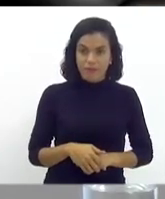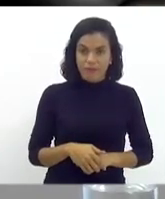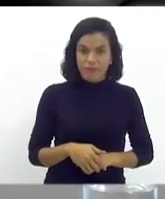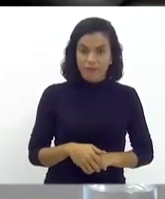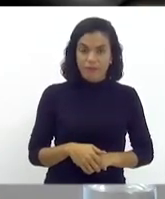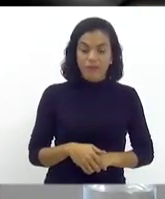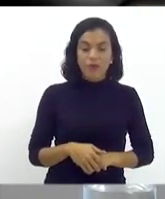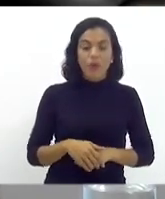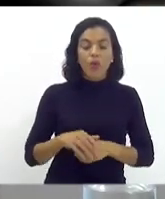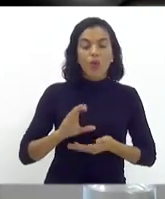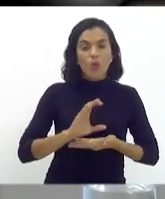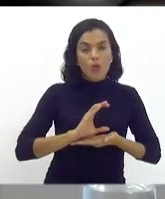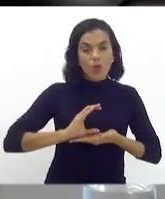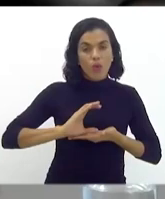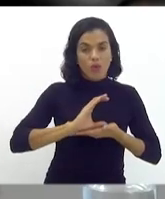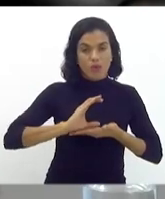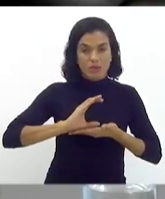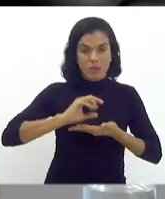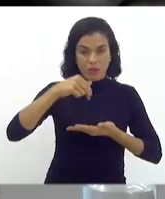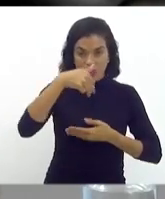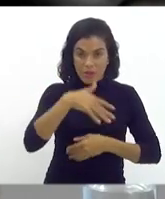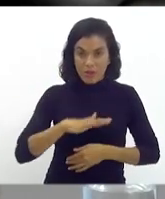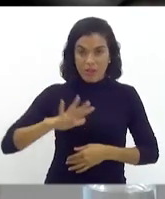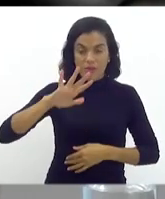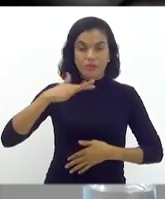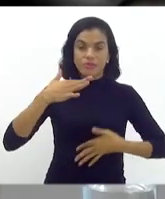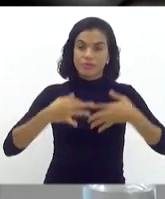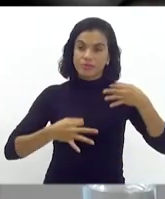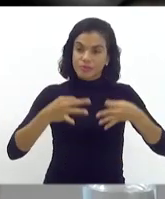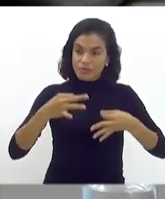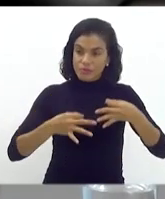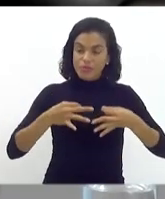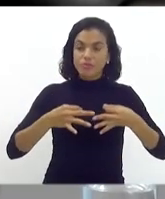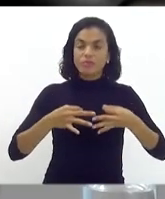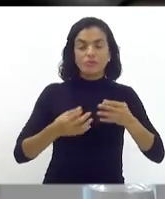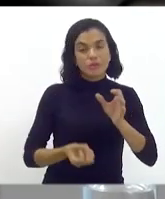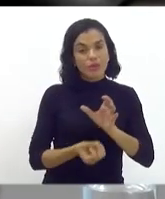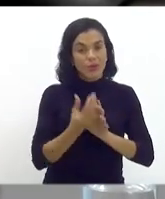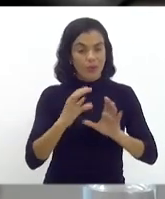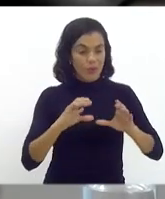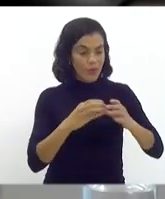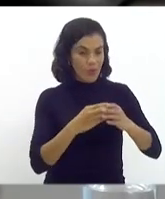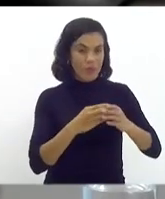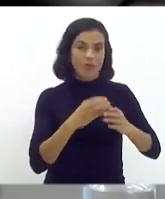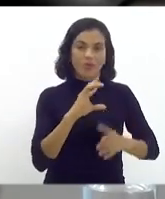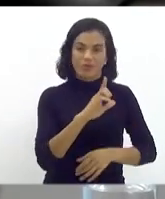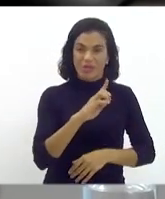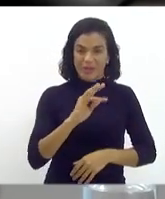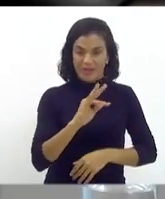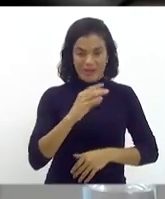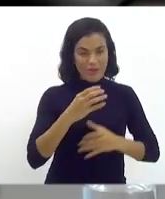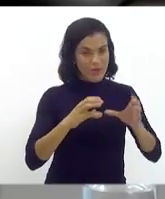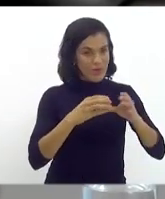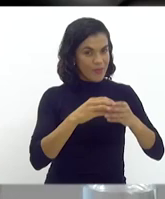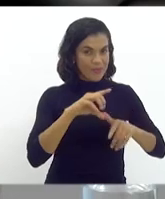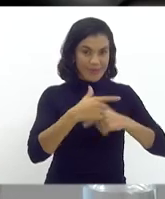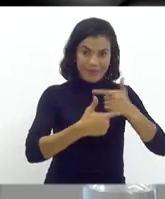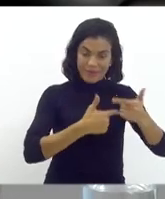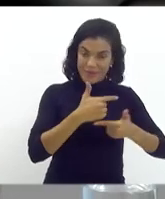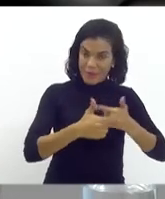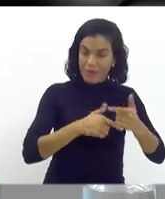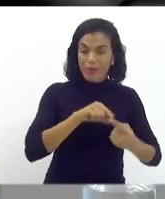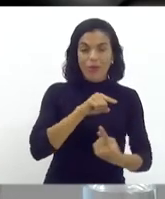Conselho Nacional de Justiça né com ele criou esse grupo de trabalho que eu falei inicialmente com o objetivo